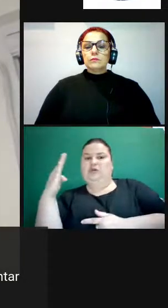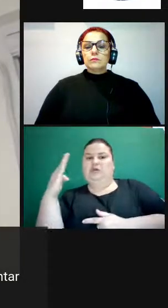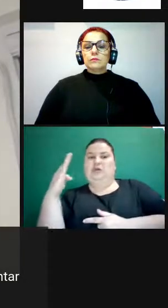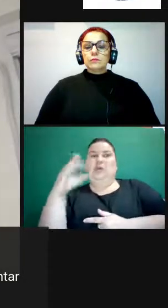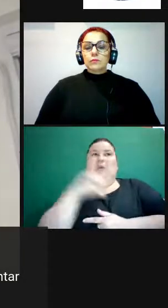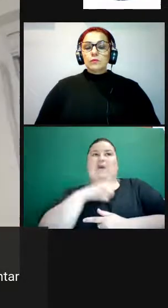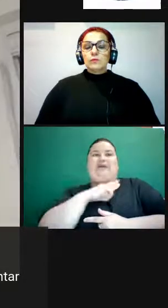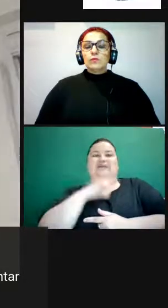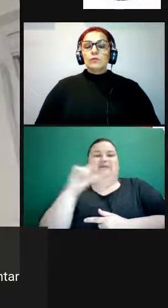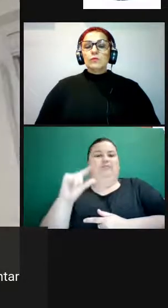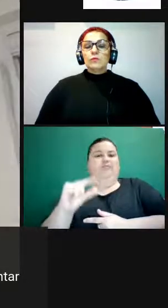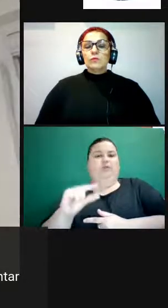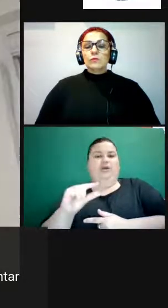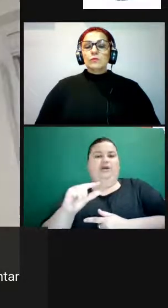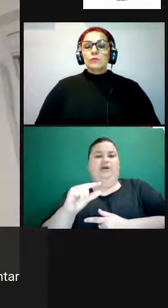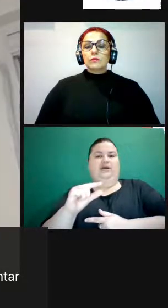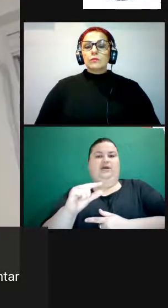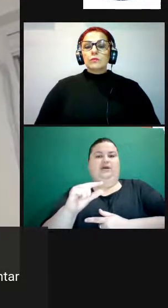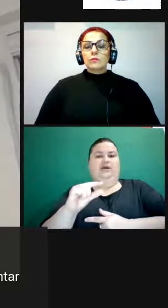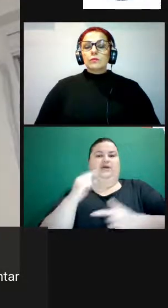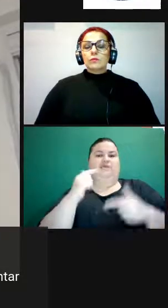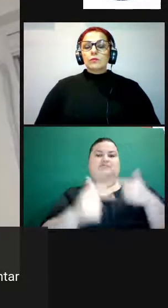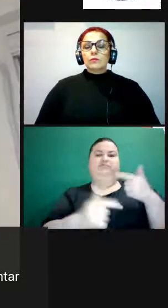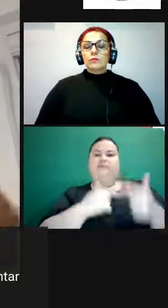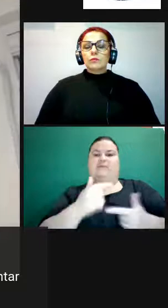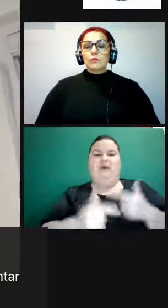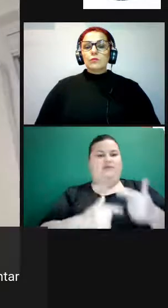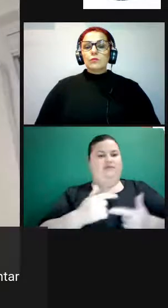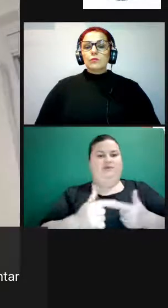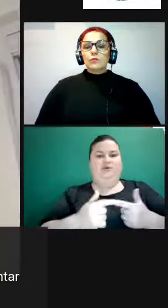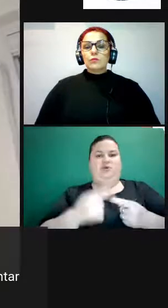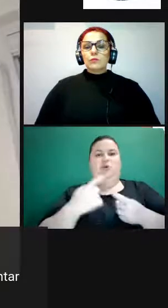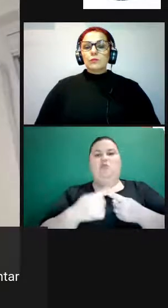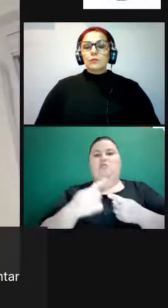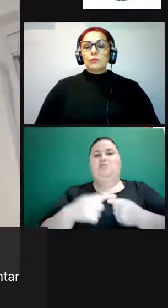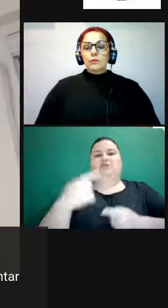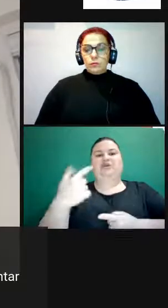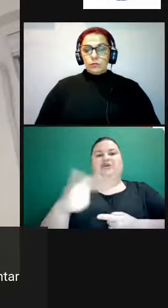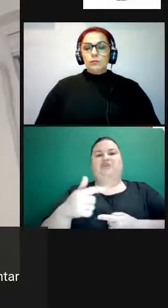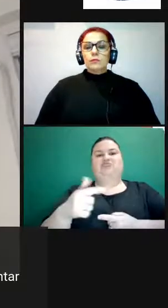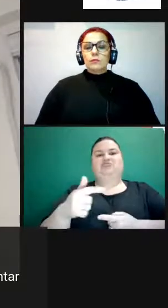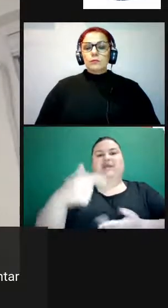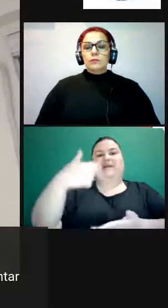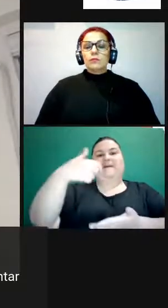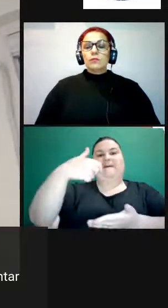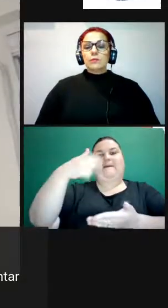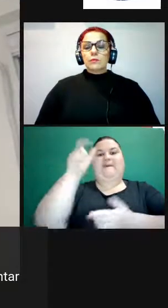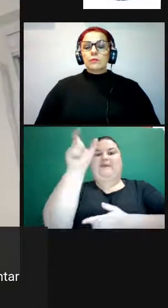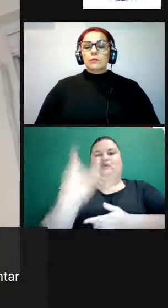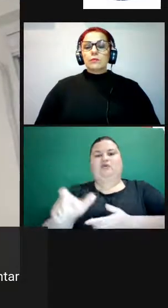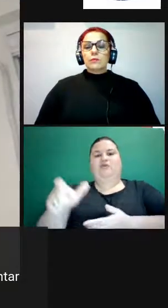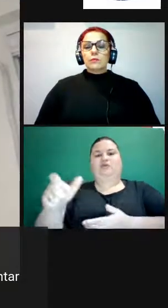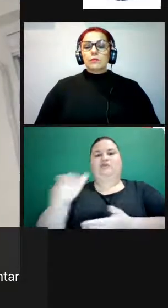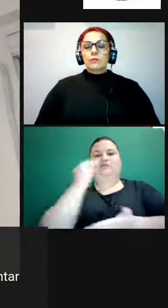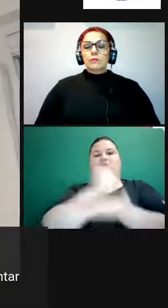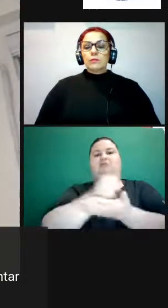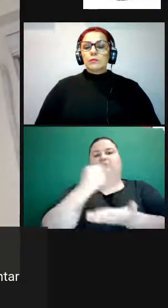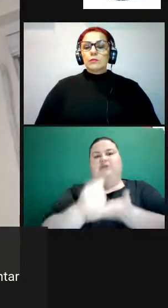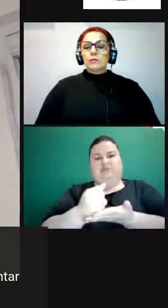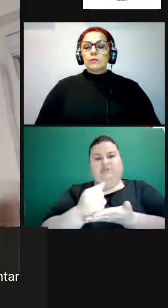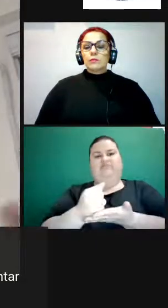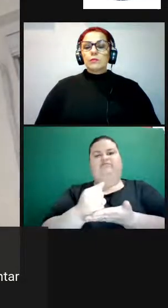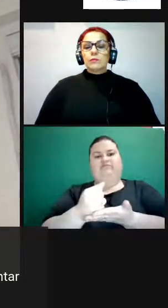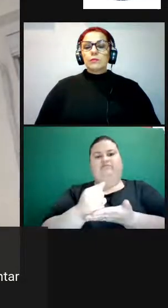empregabilidade por quê que o biólogo tem pouco empregabilidade Porque de fato não tem pessoas que vão contratar não existe uma lei por exemplo que